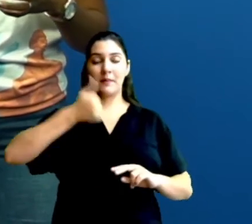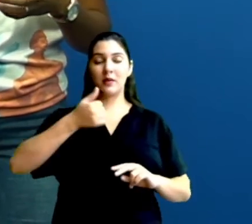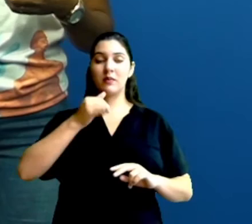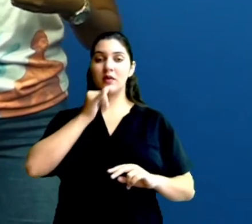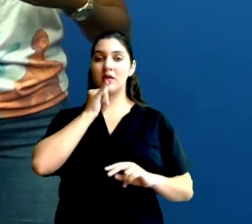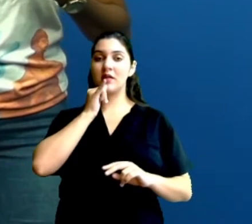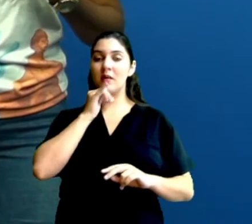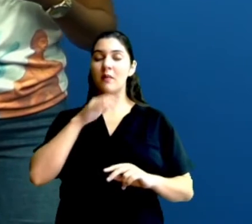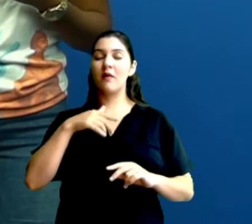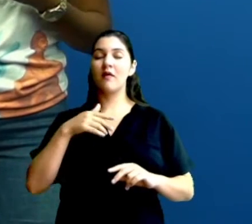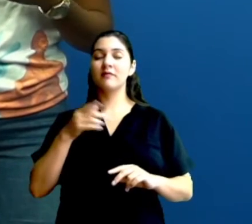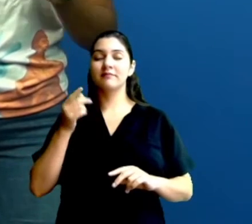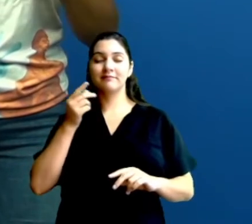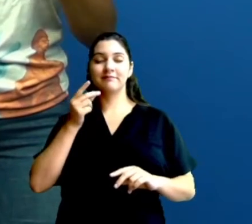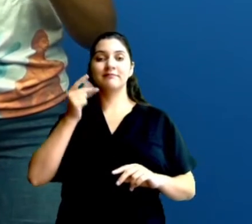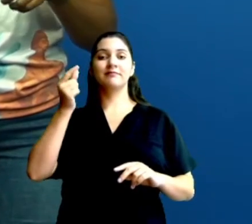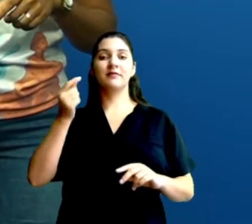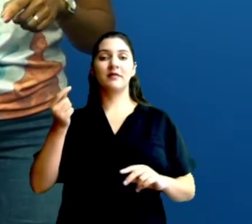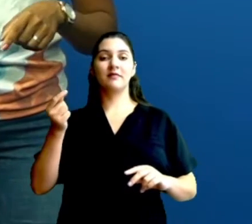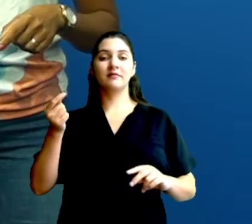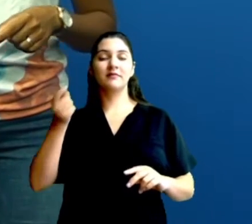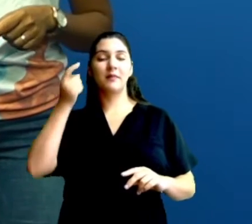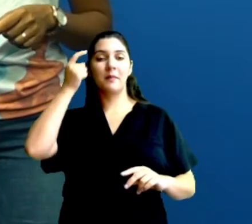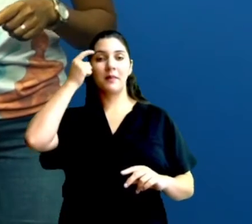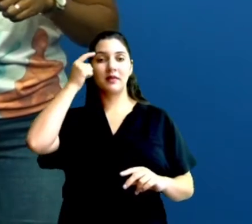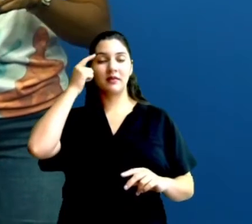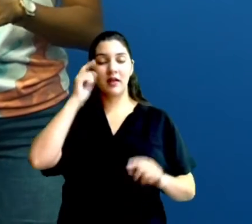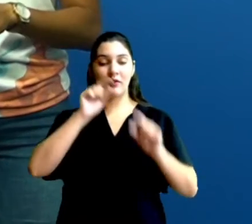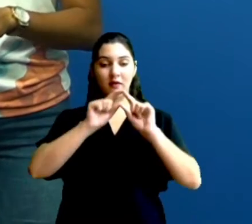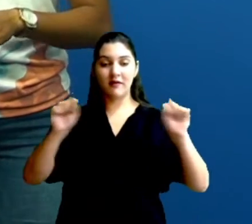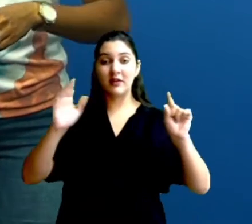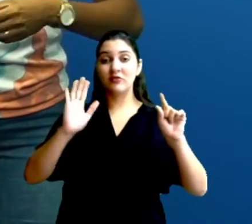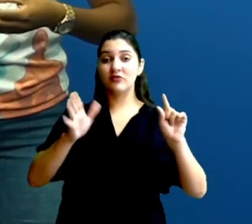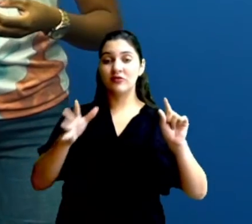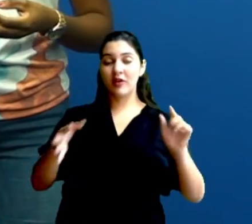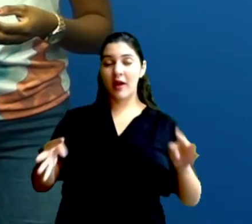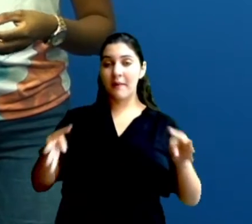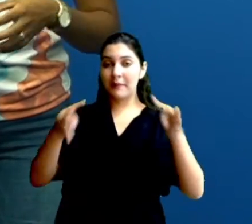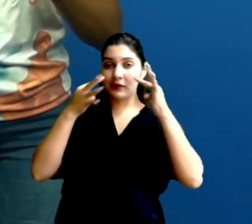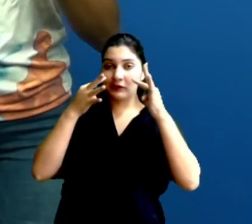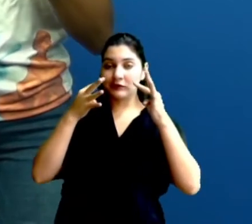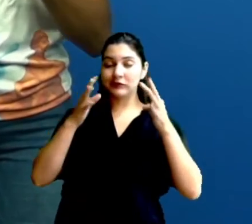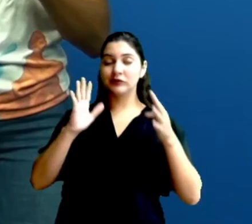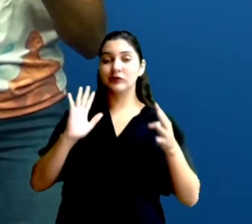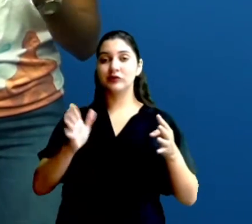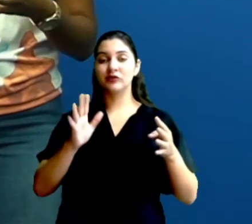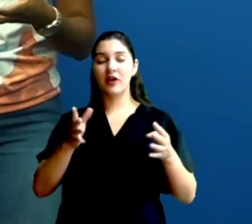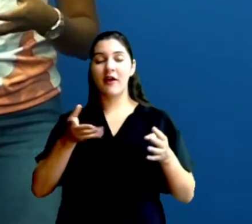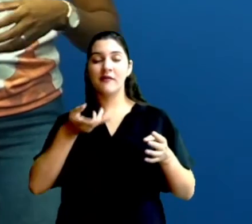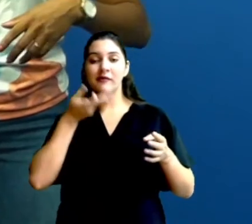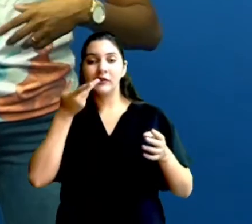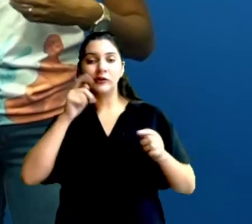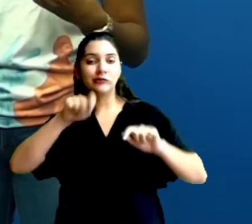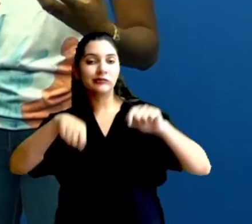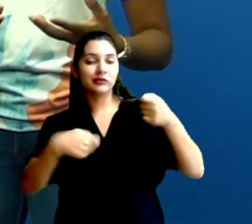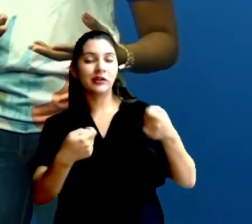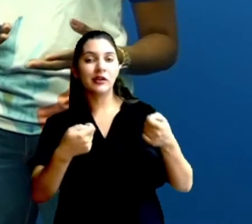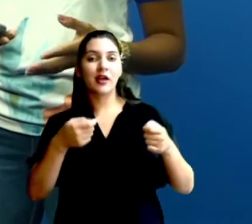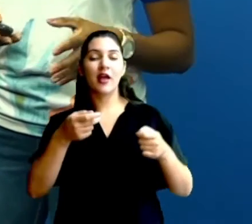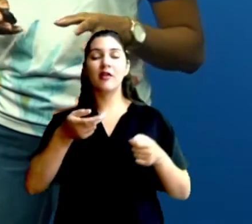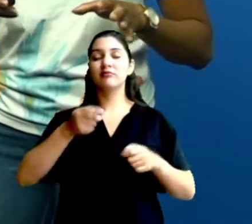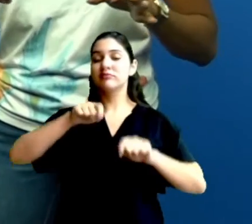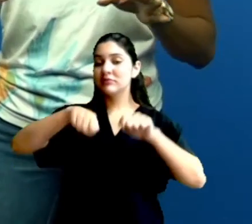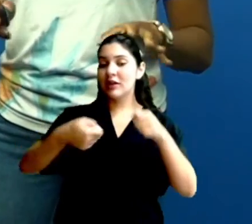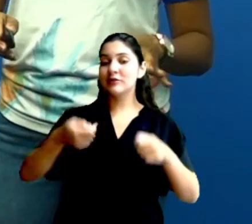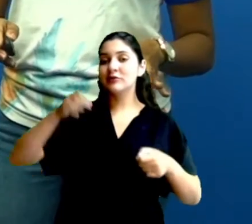vai logo tomar para si alguma frase que você já ouviu ou até uma frase que você já falou ou fala todos